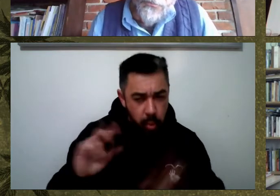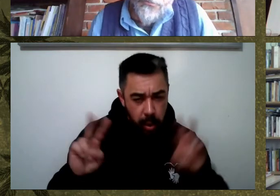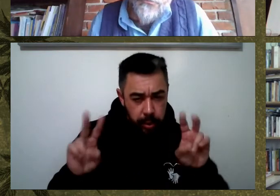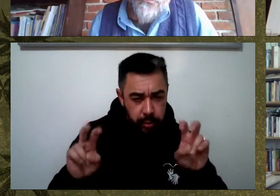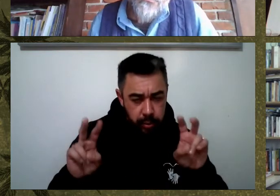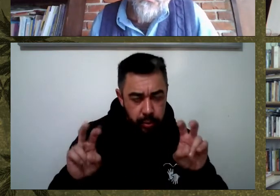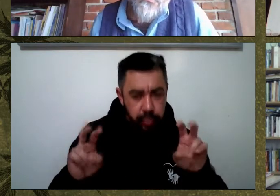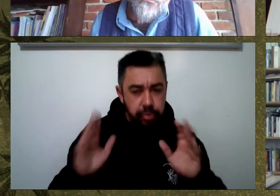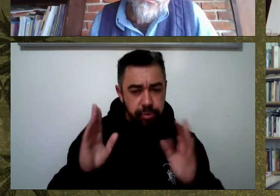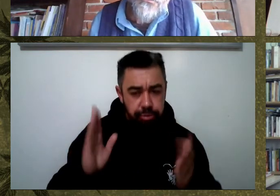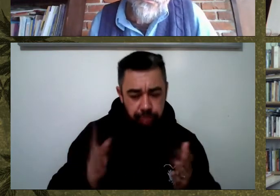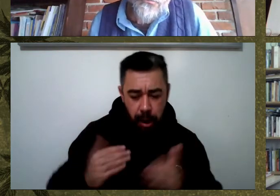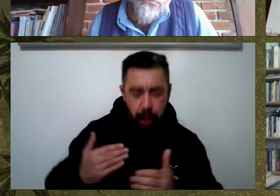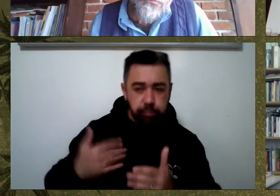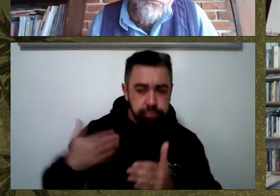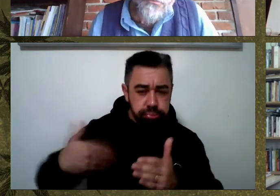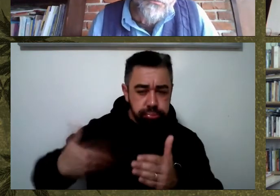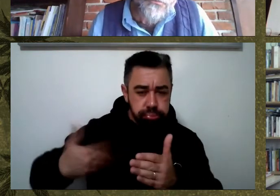feito